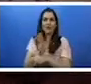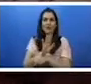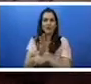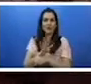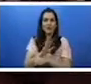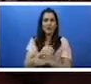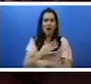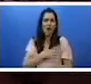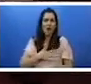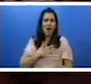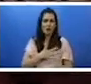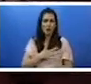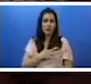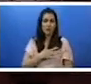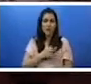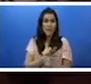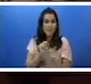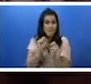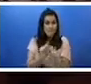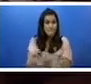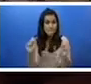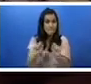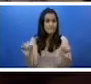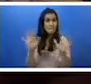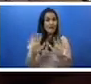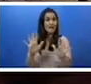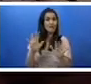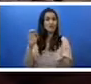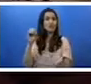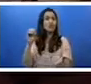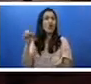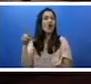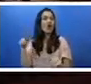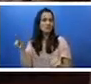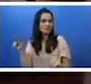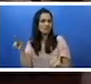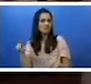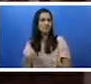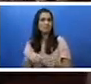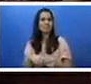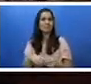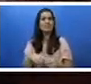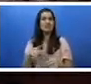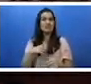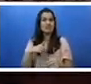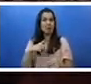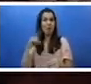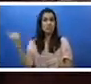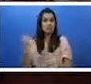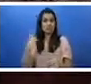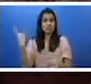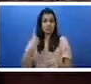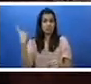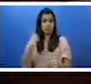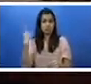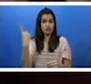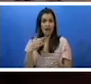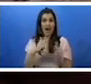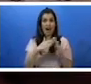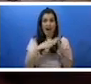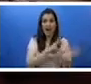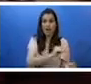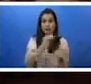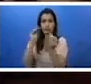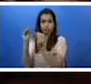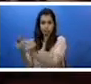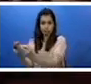de Oz. Aqui nós temos 3 meios de transporte. O furacão, que carregou a casa de um ponto para o